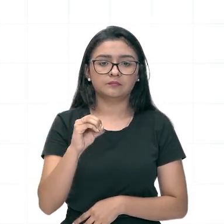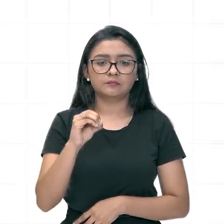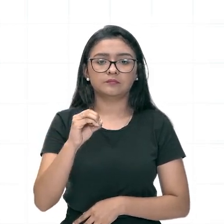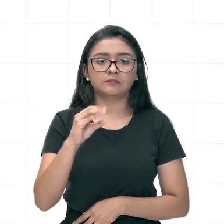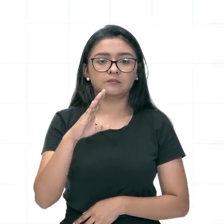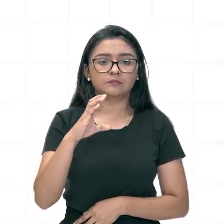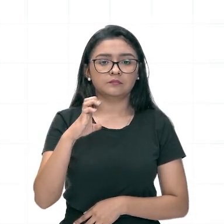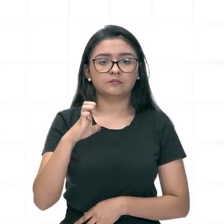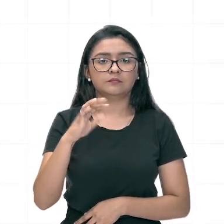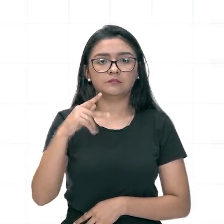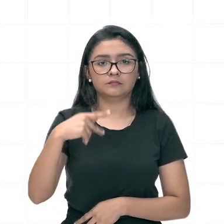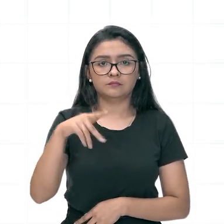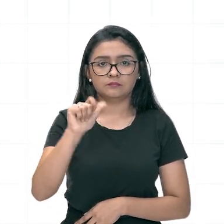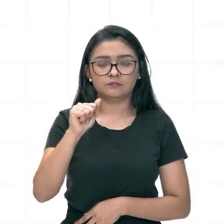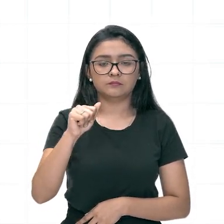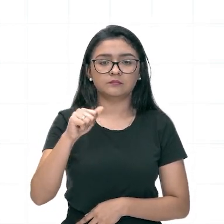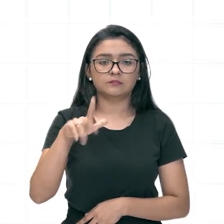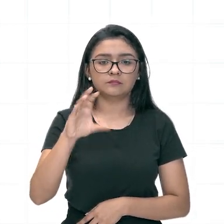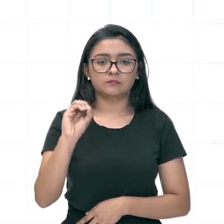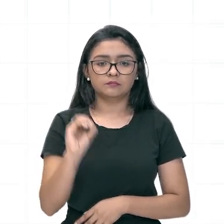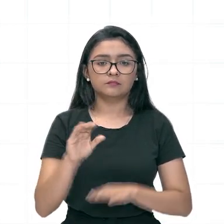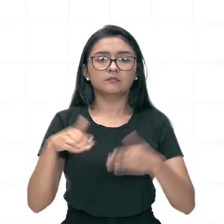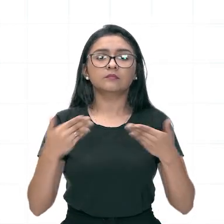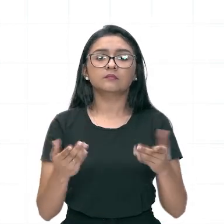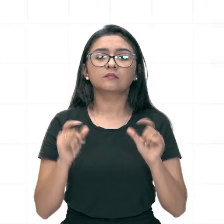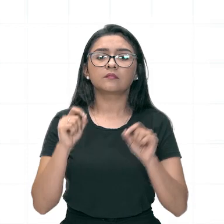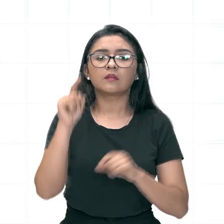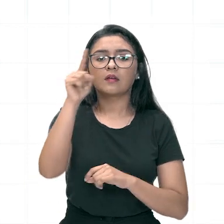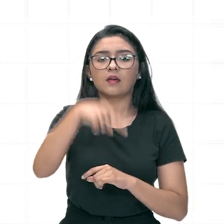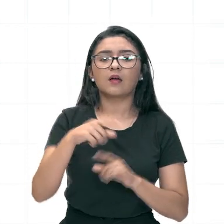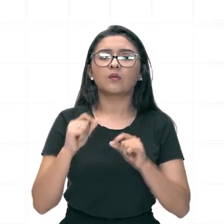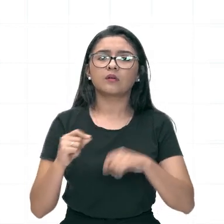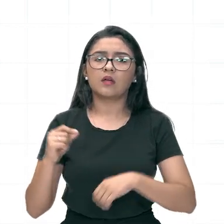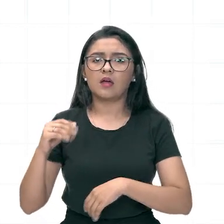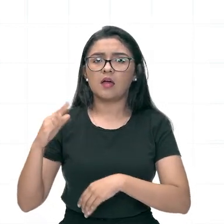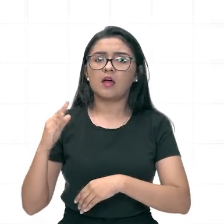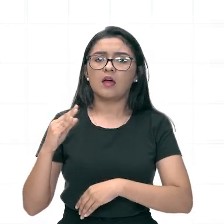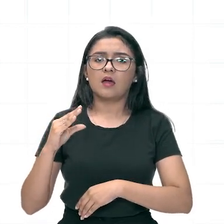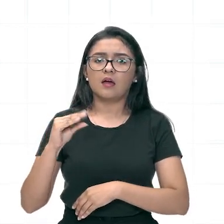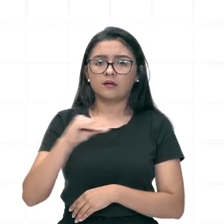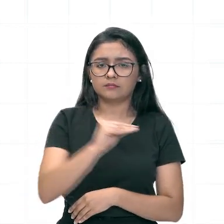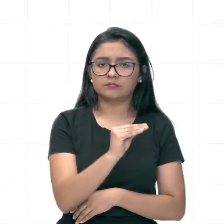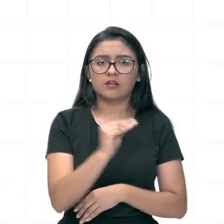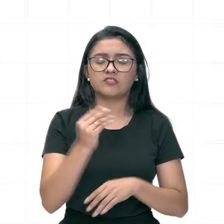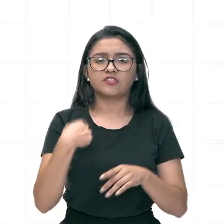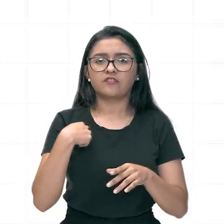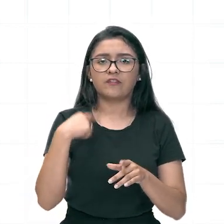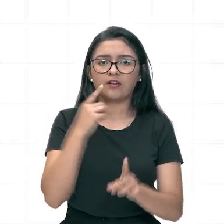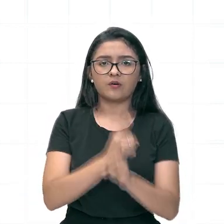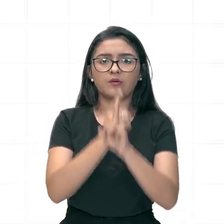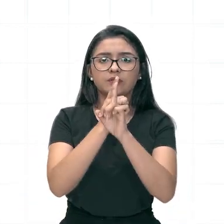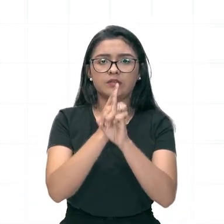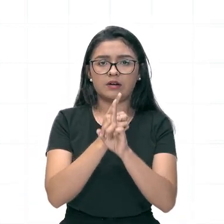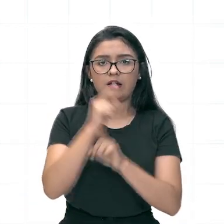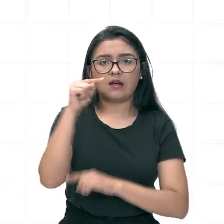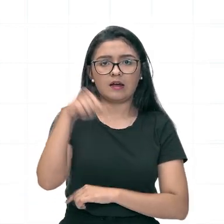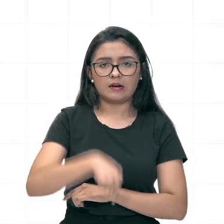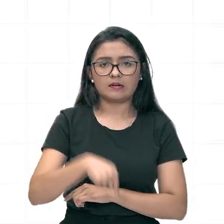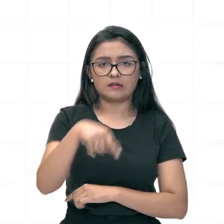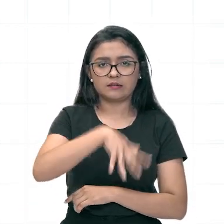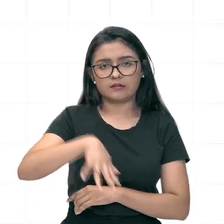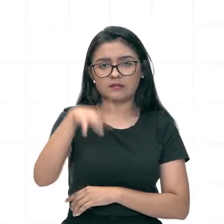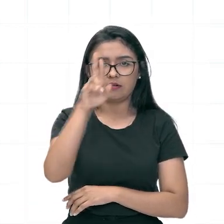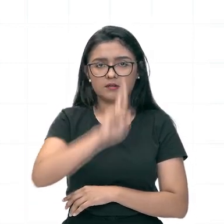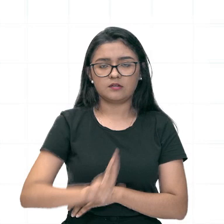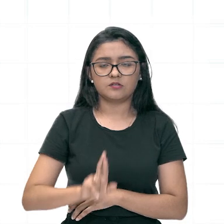rincocefalia. Olha lá, essa imagem que a gente está vendo é uma tuatara, né? Esse a gente não vai encontrar aqui na nossa região, ela vai ser comum ali